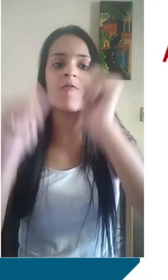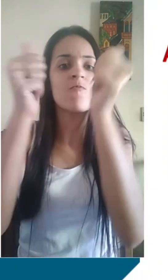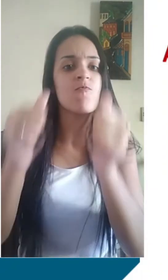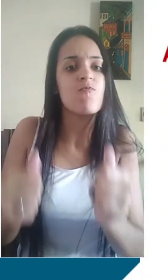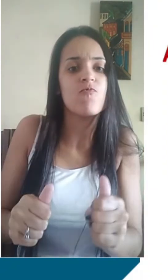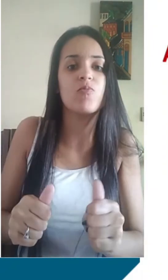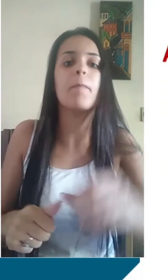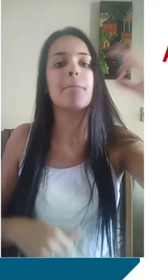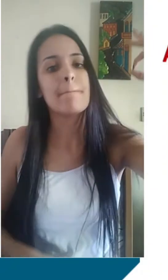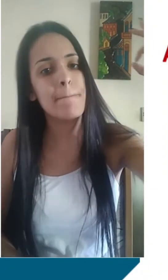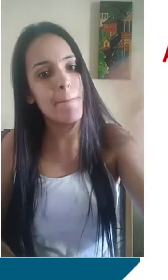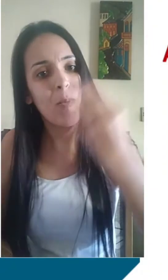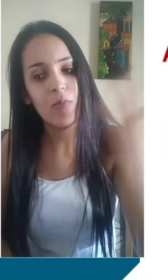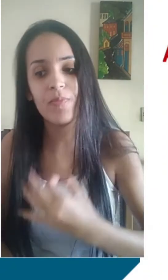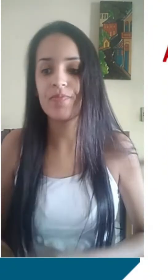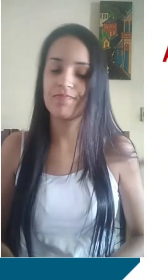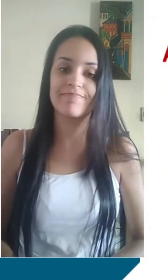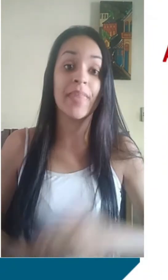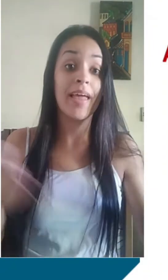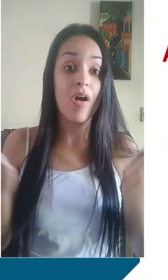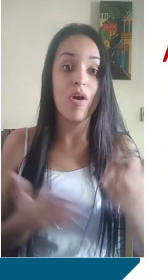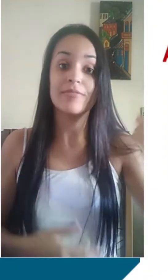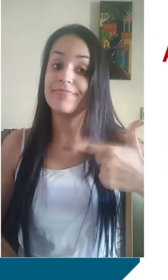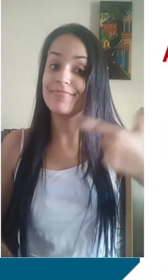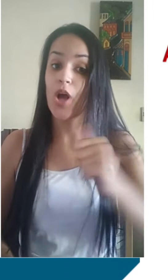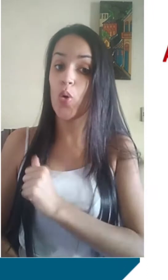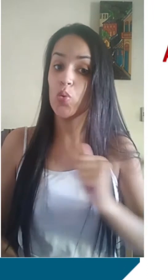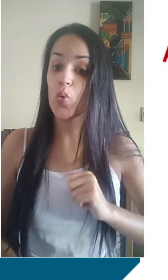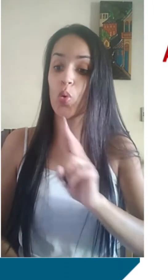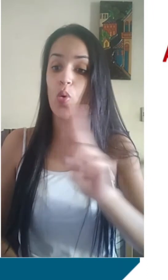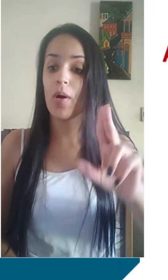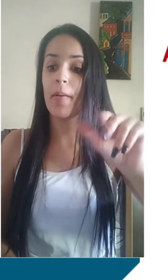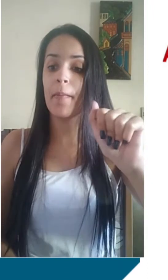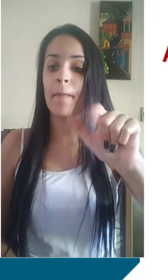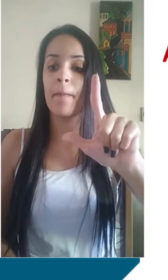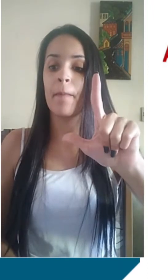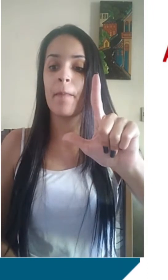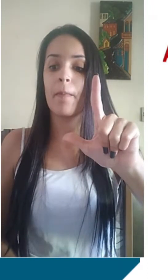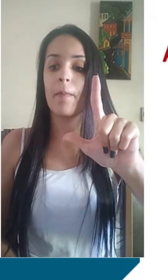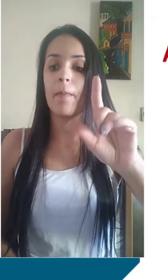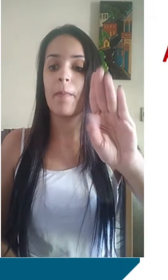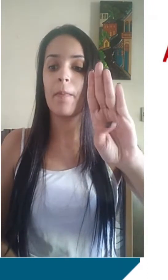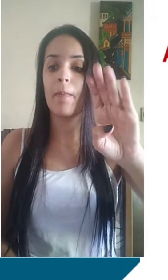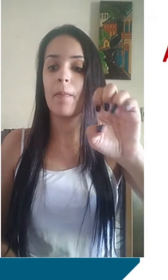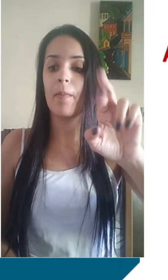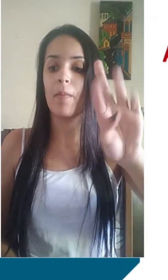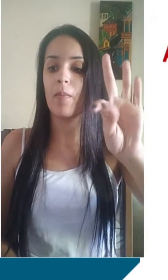Antônio Mariano Alberto de Oliveira nasceu em Palmital de Saquarema, Rio de Janeiro, no ano de